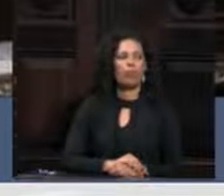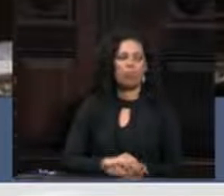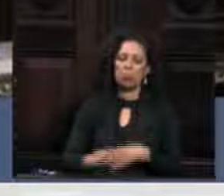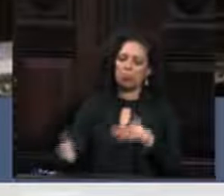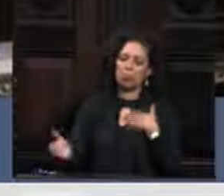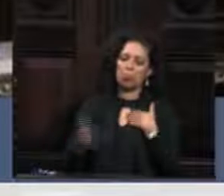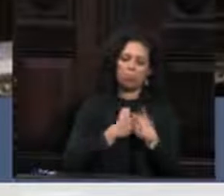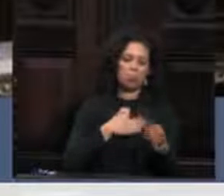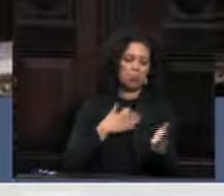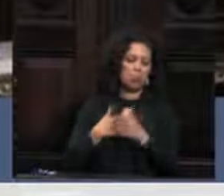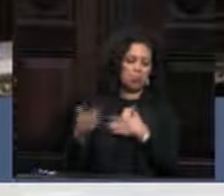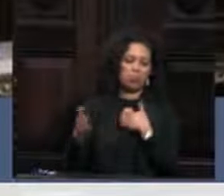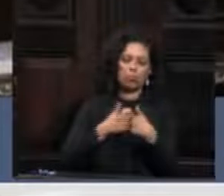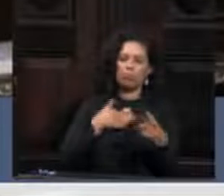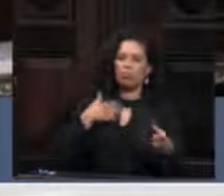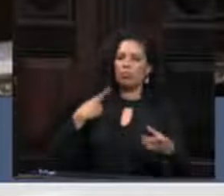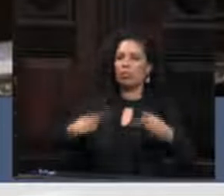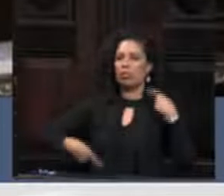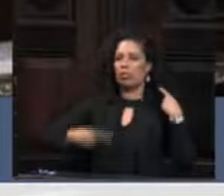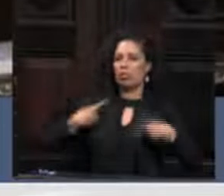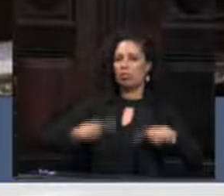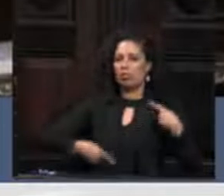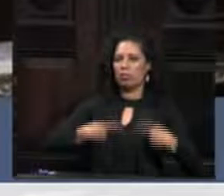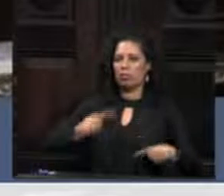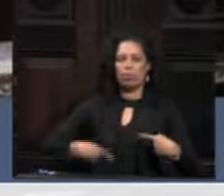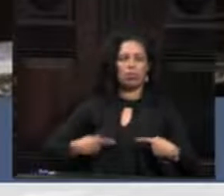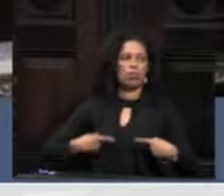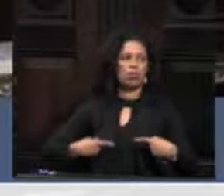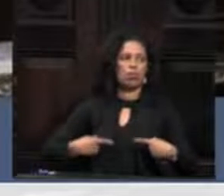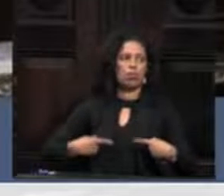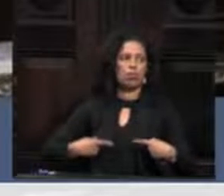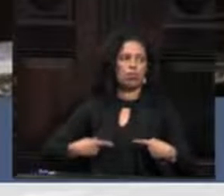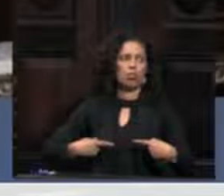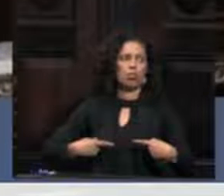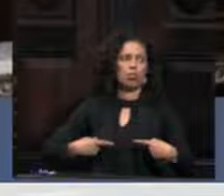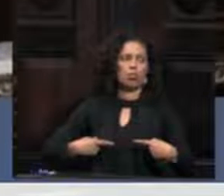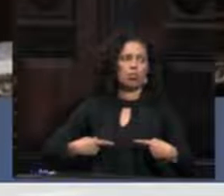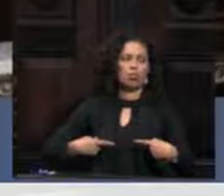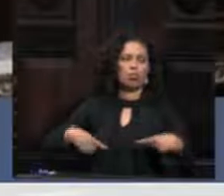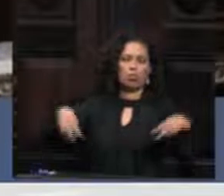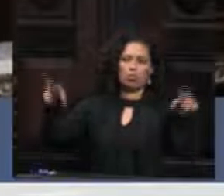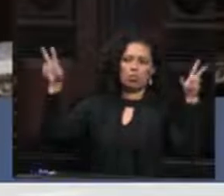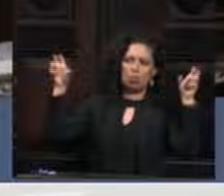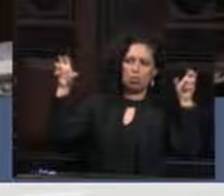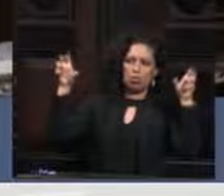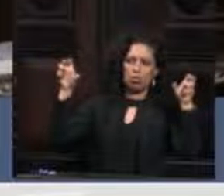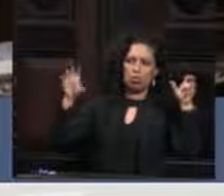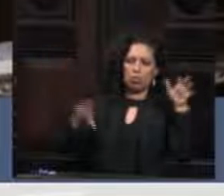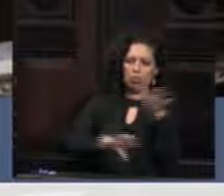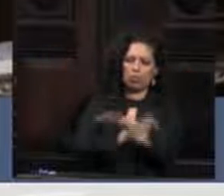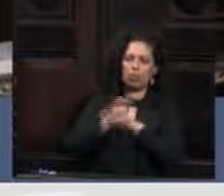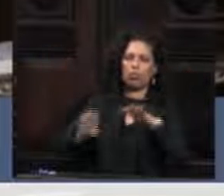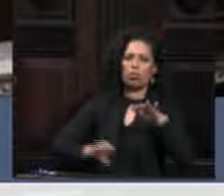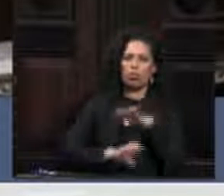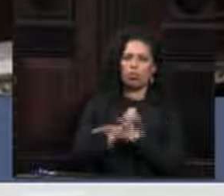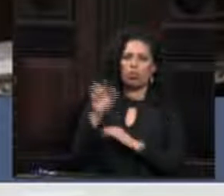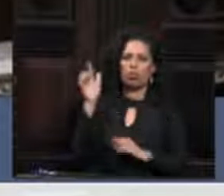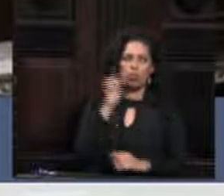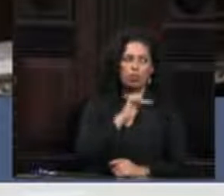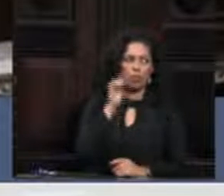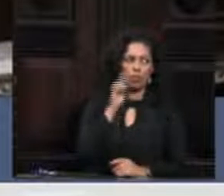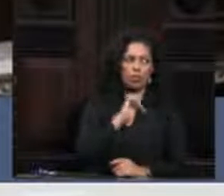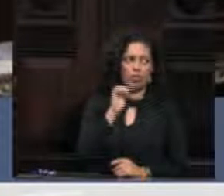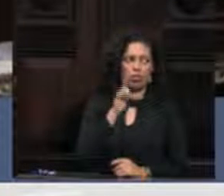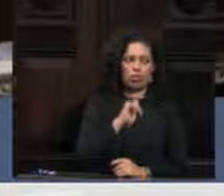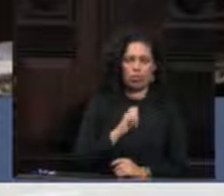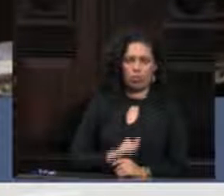Independente de qualquer debate sobre a importância da SEDAI, e eu estou dentre aqueles